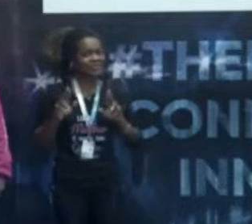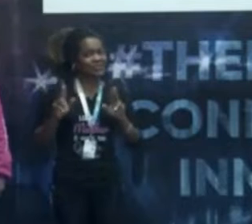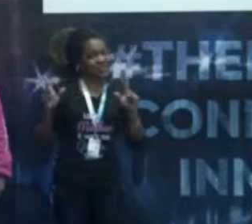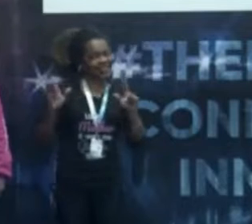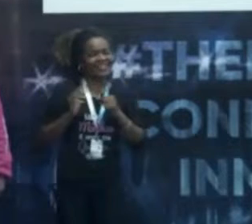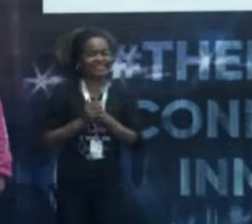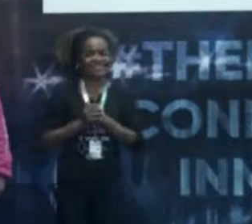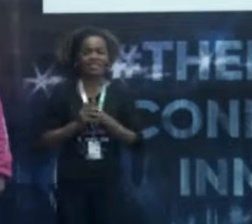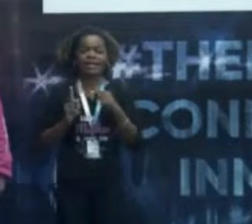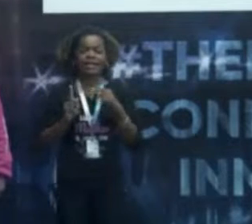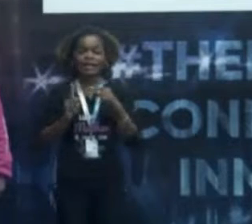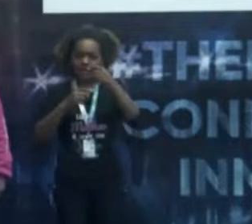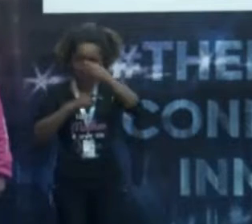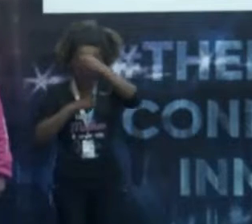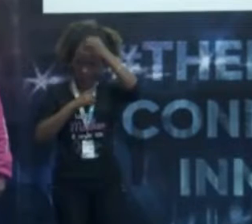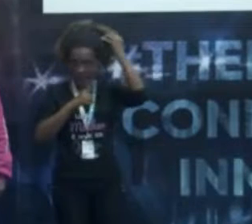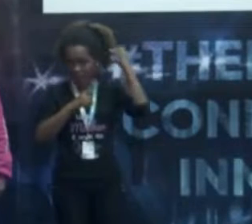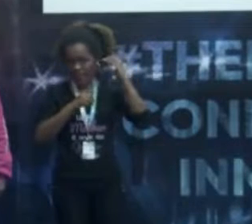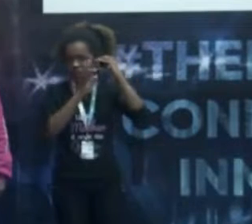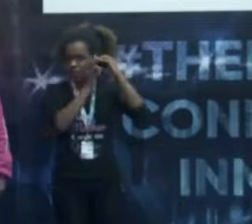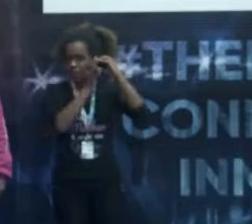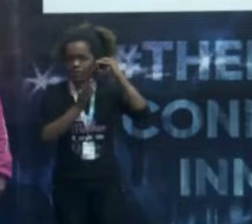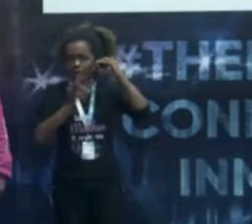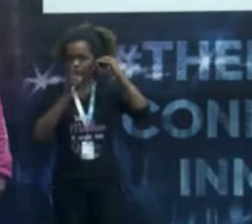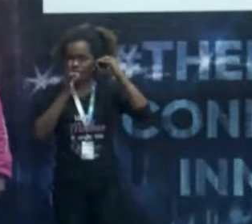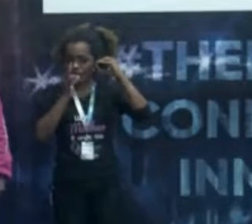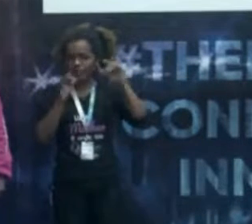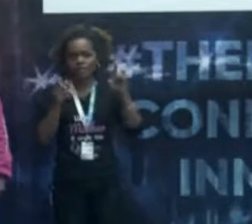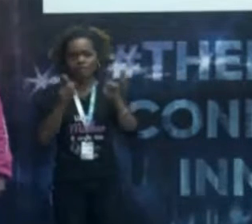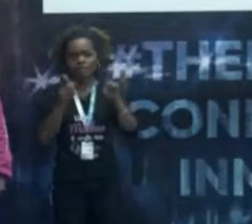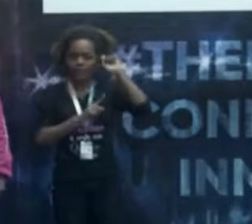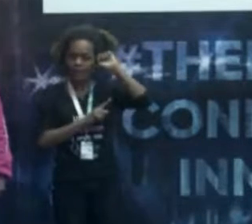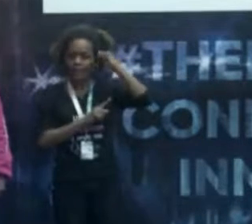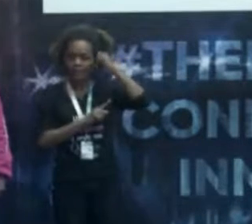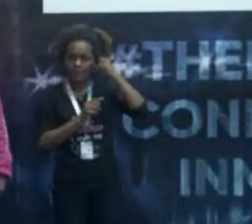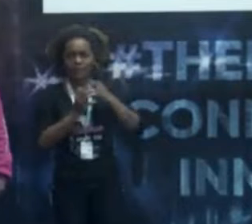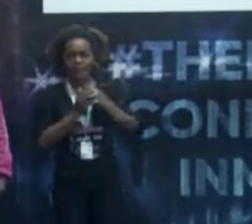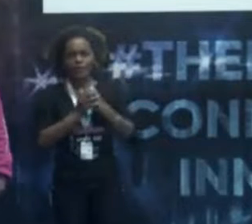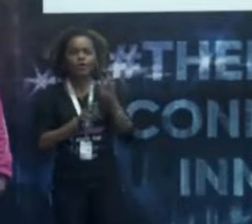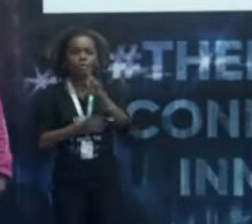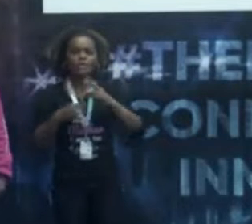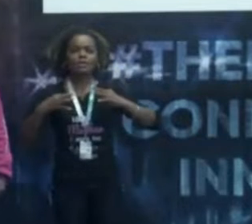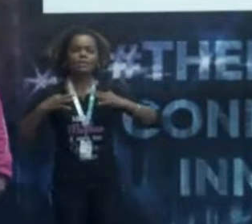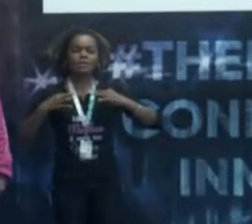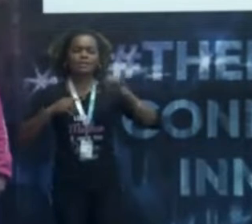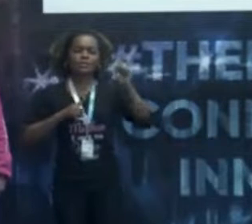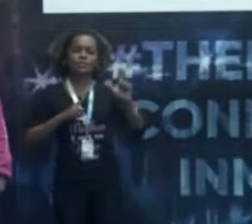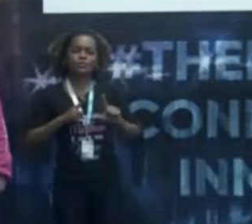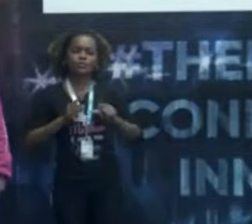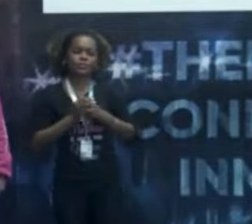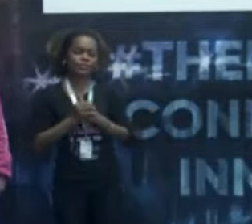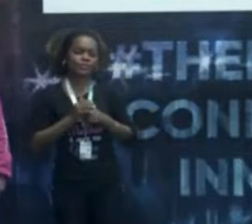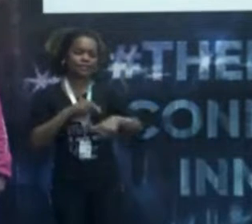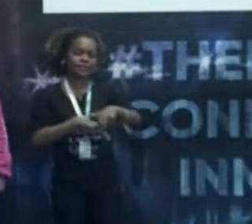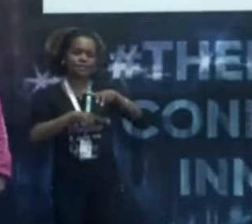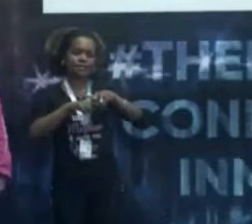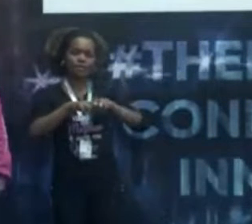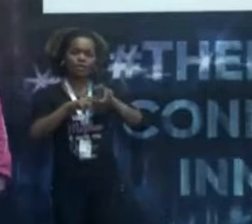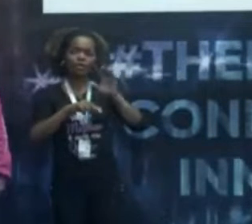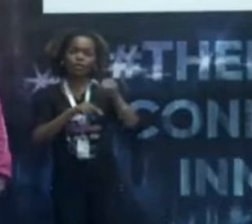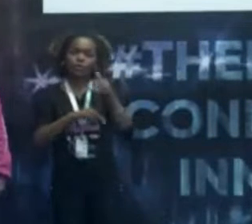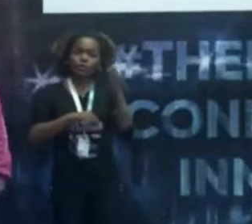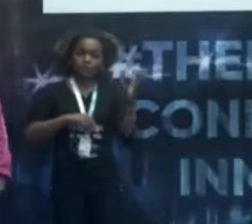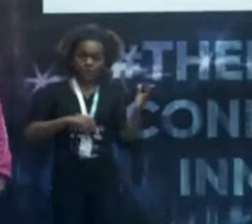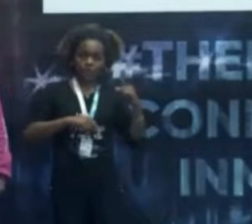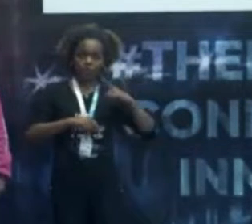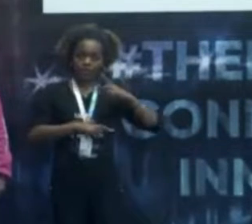Estou com um headset preto com microfone que vem até a frente da minha boca, utilizando uma camiseta azul. Estou sentado aqui na minha cadeira. Do meu lado, na câmera, tem